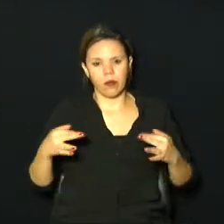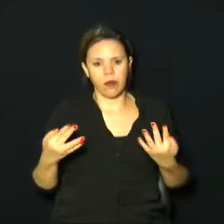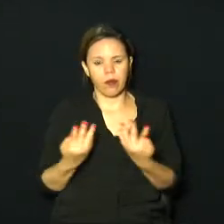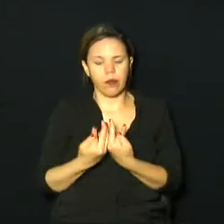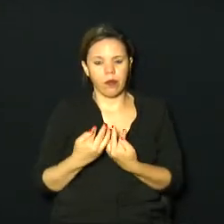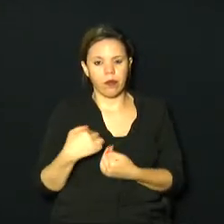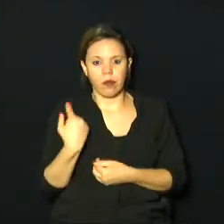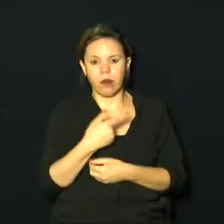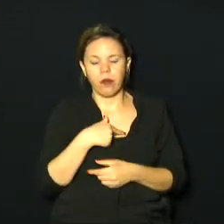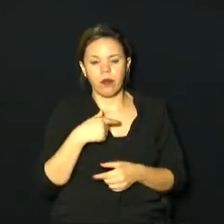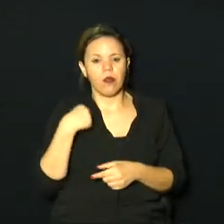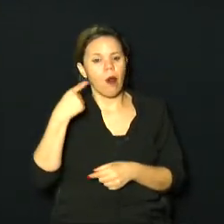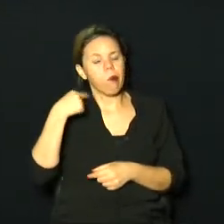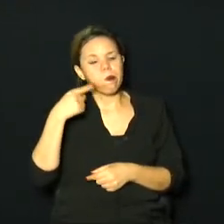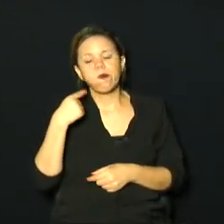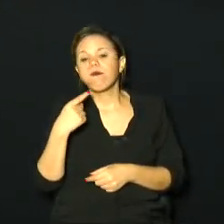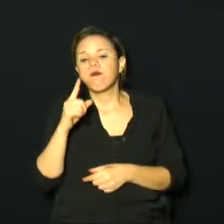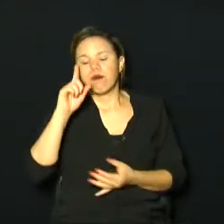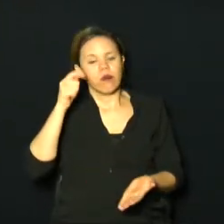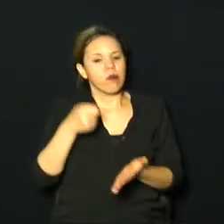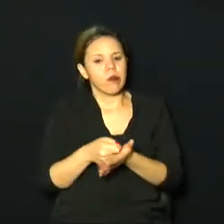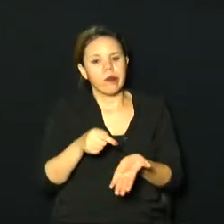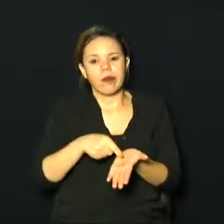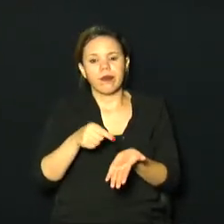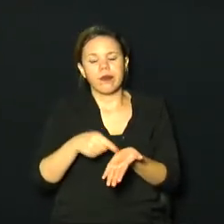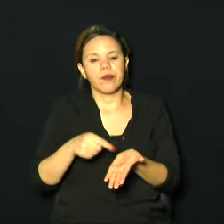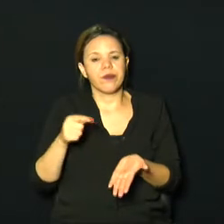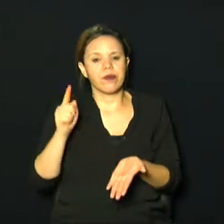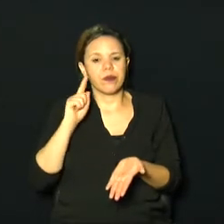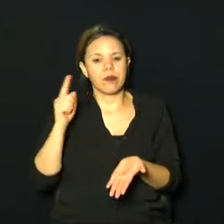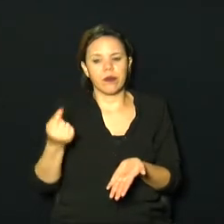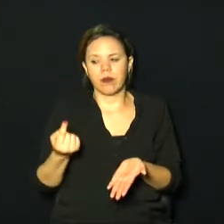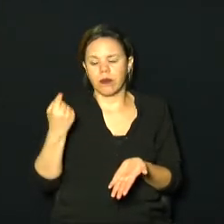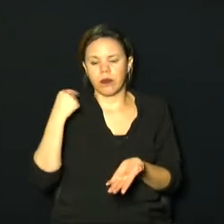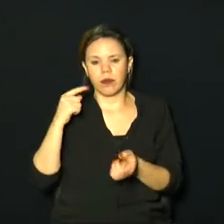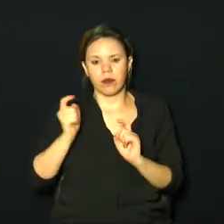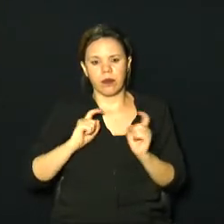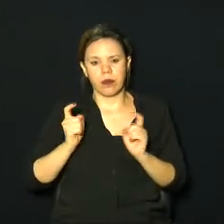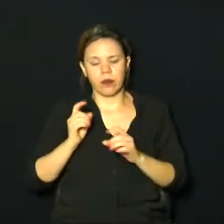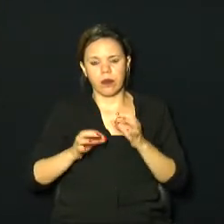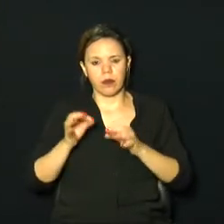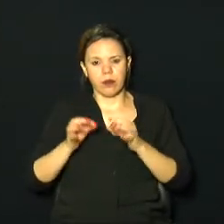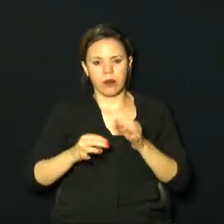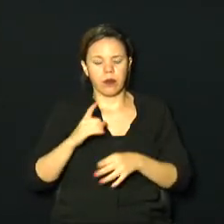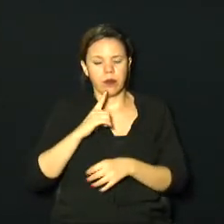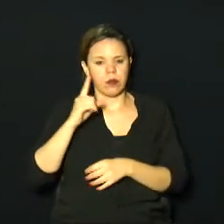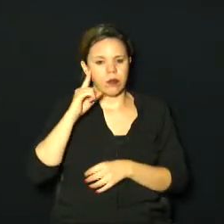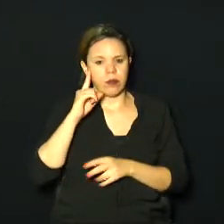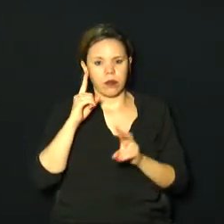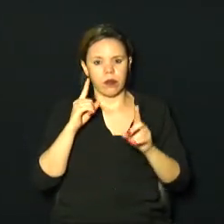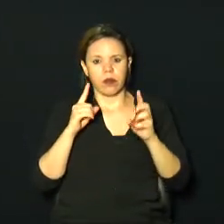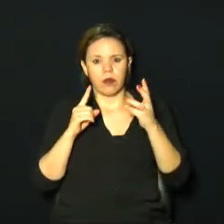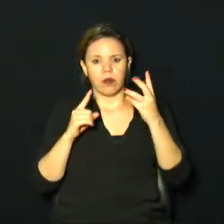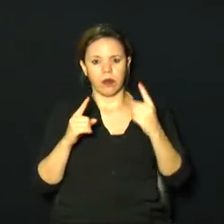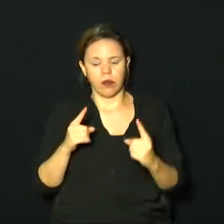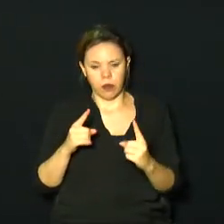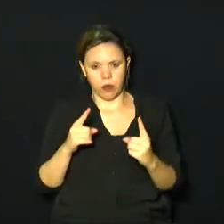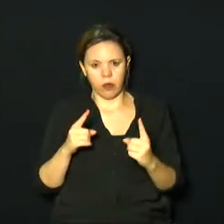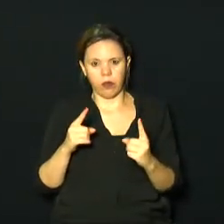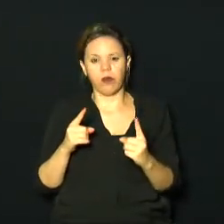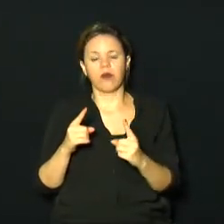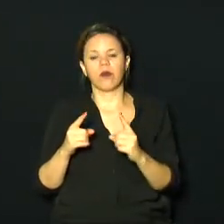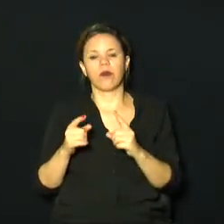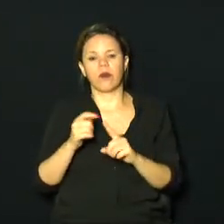como advogados. Nessa decisão, nessa data, nessa audiência realizada no dia 31 de janeiro de 2009,